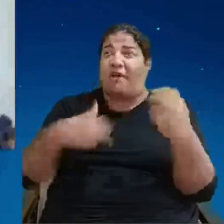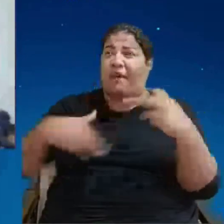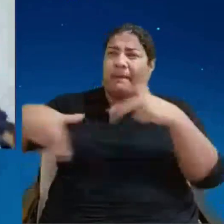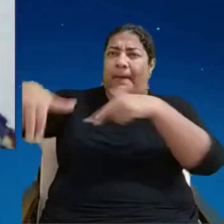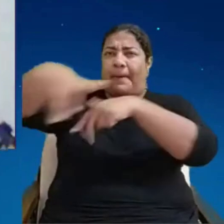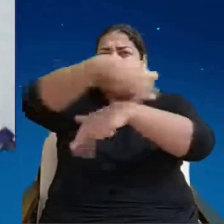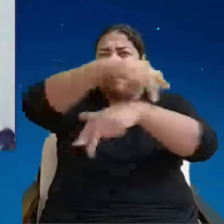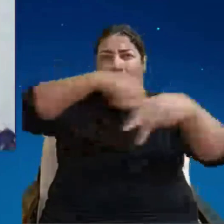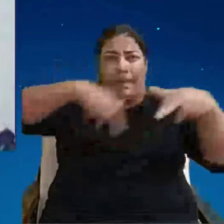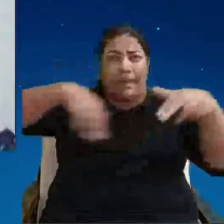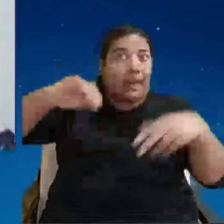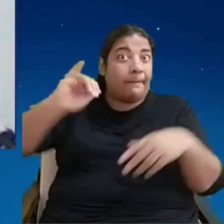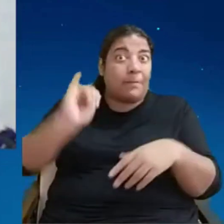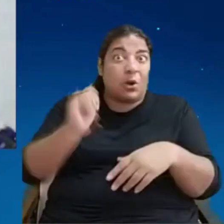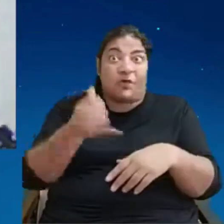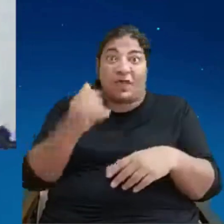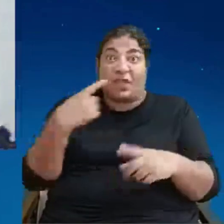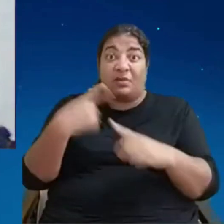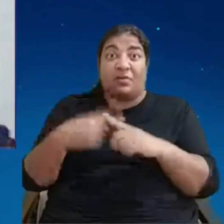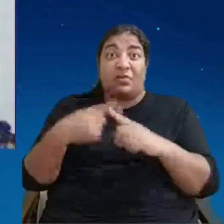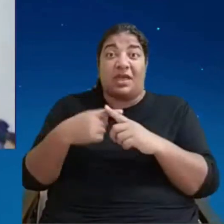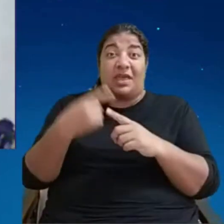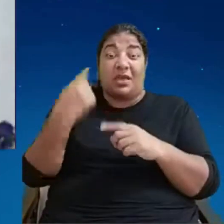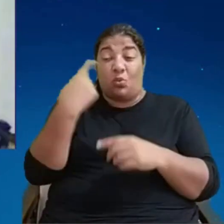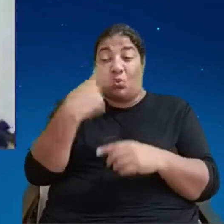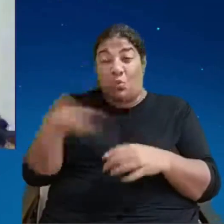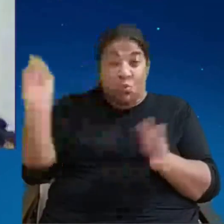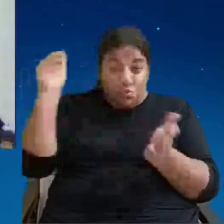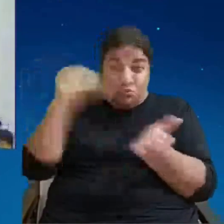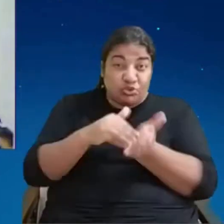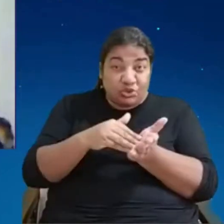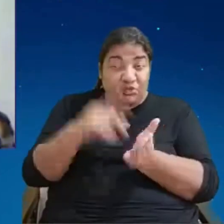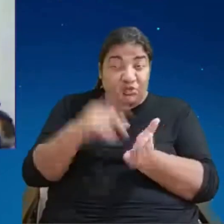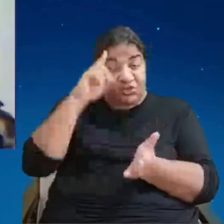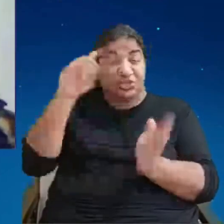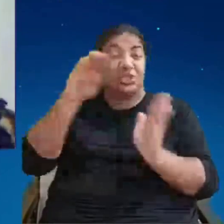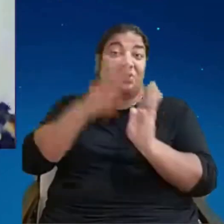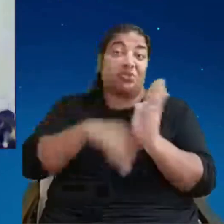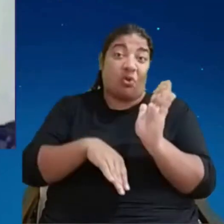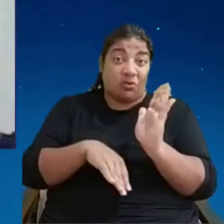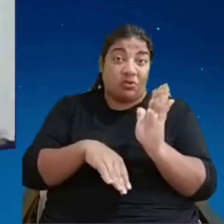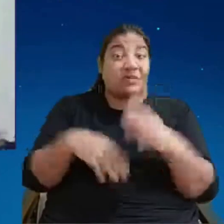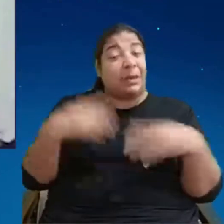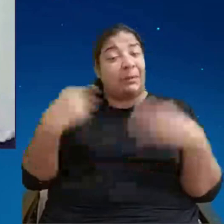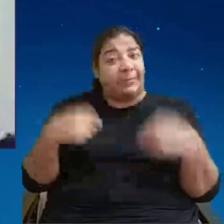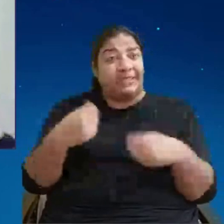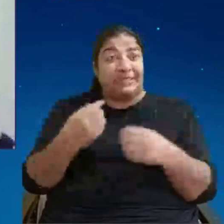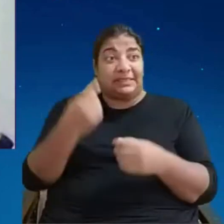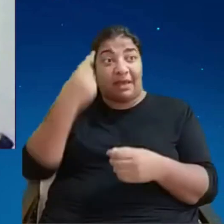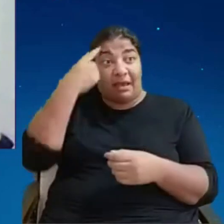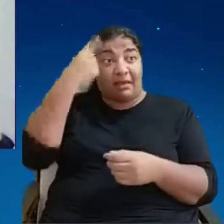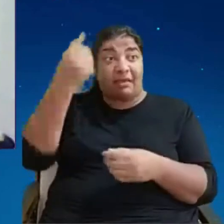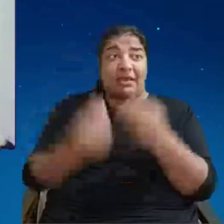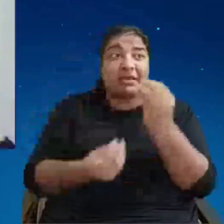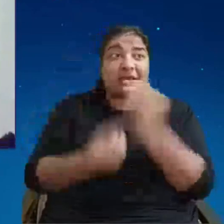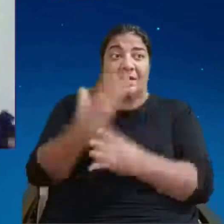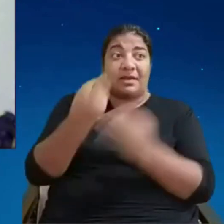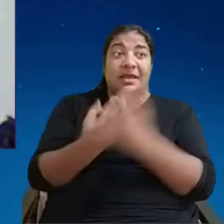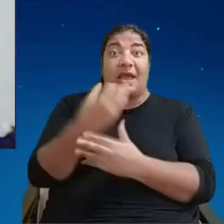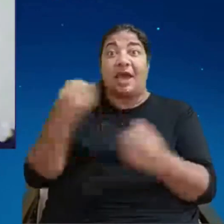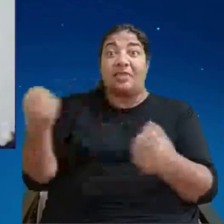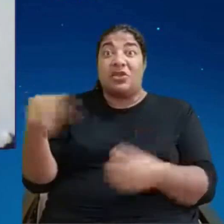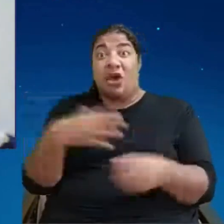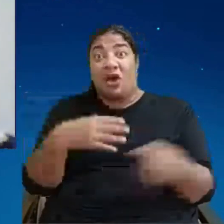aproveitando que era o último dia do desconto. Então, assim, vamos criar novas maneiras de aderência para esses talentos, né? Não